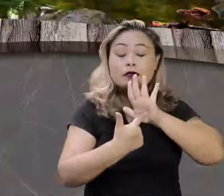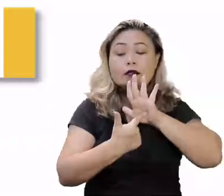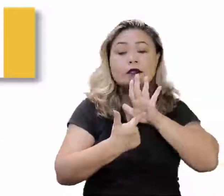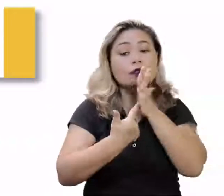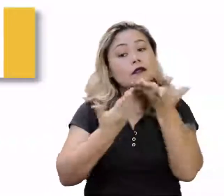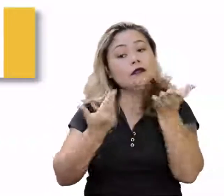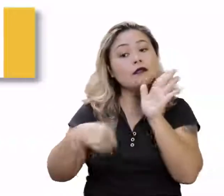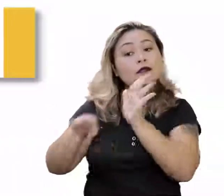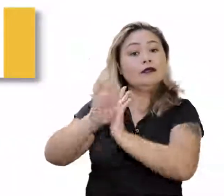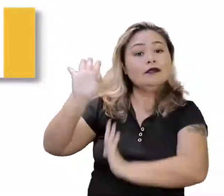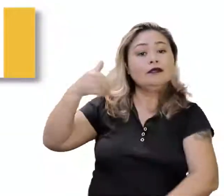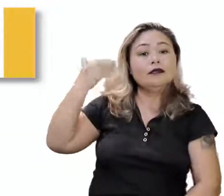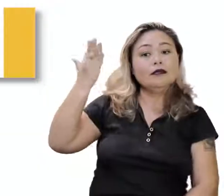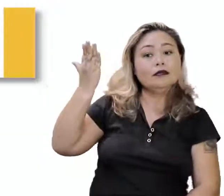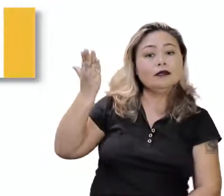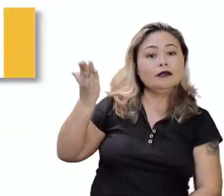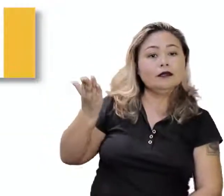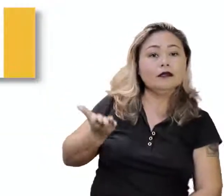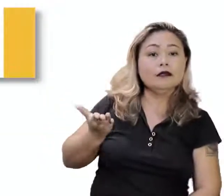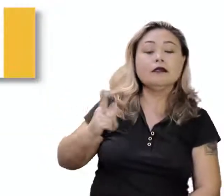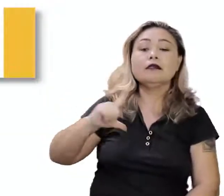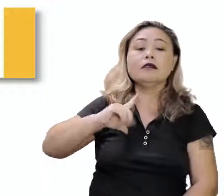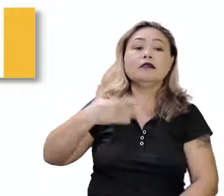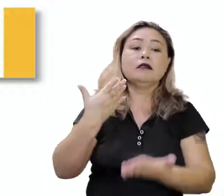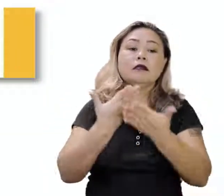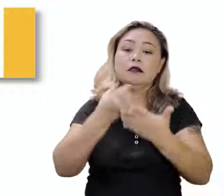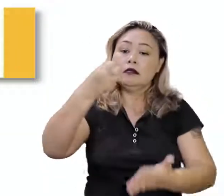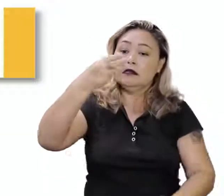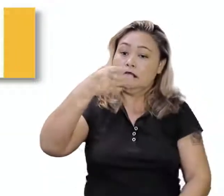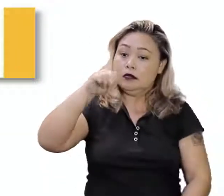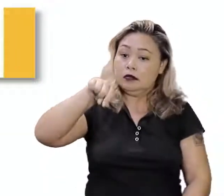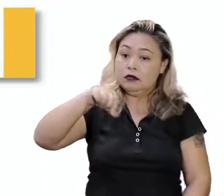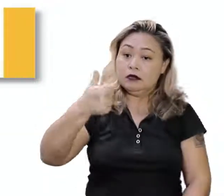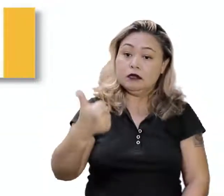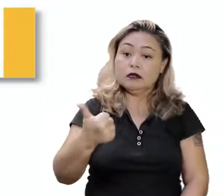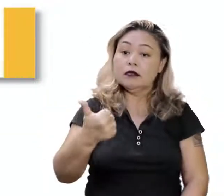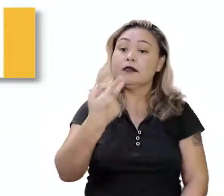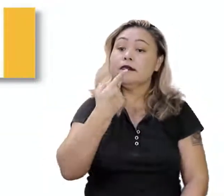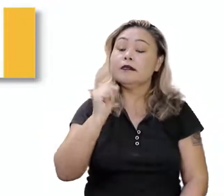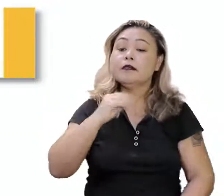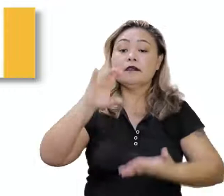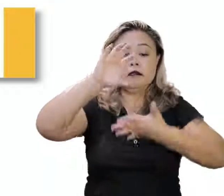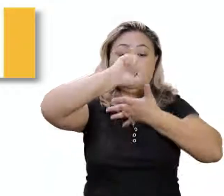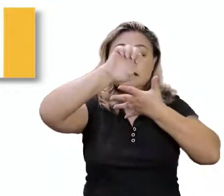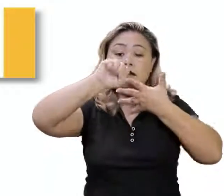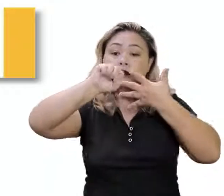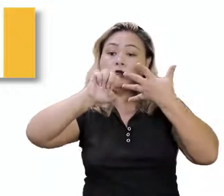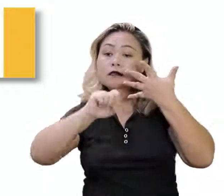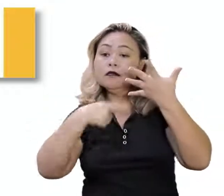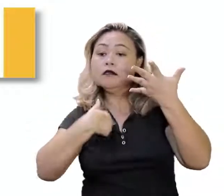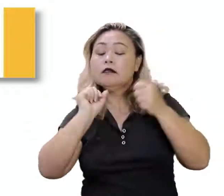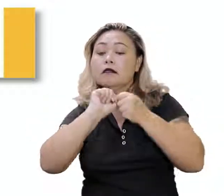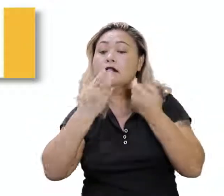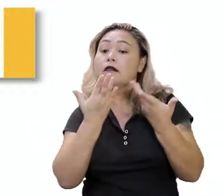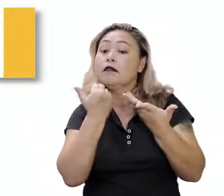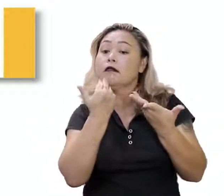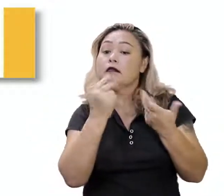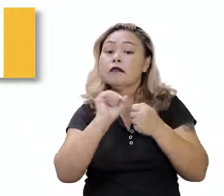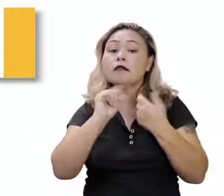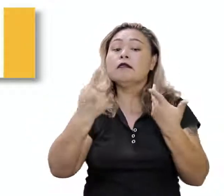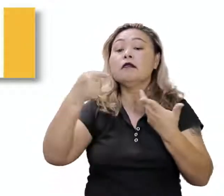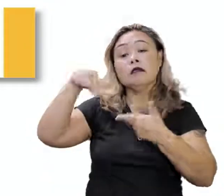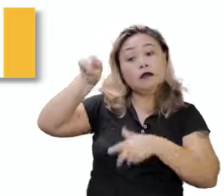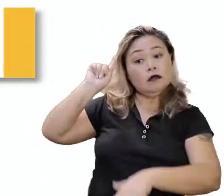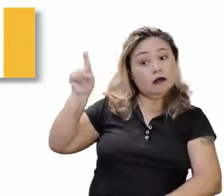lá, chegando, olha lá. Aula 39.1, nós vamos falar sobre cadeia e teia alimentar. E